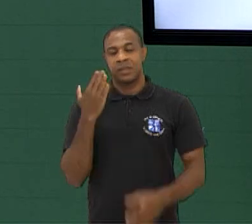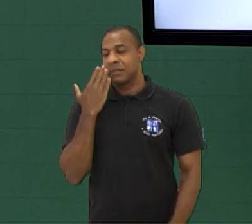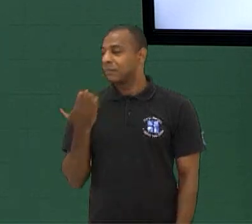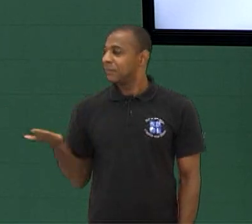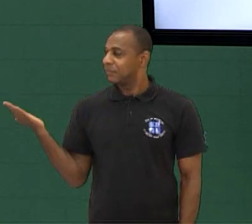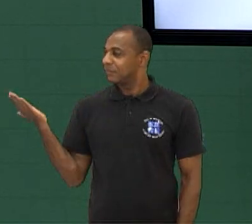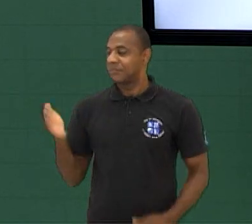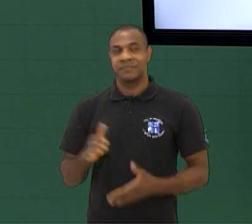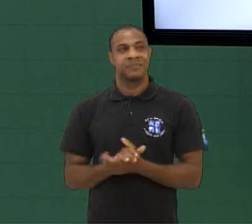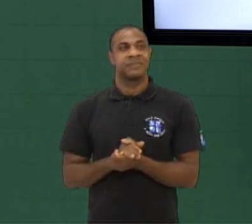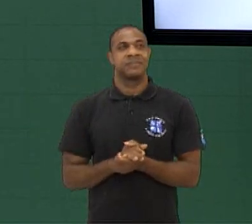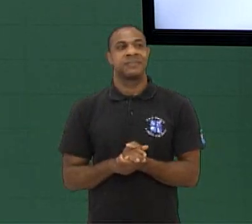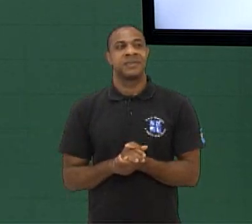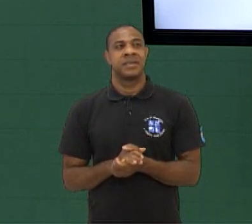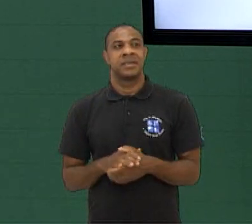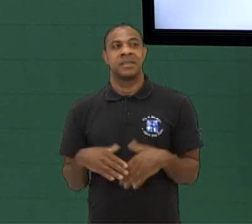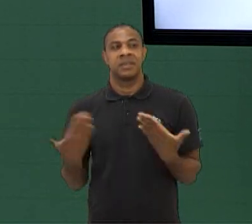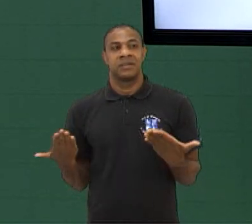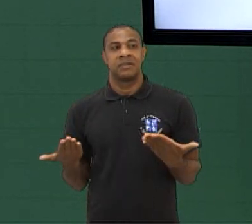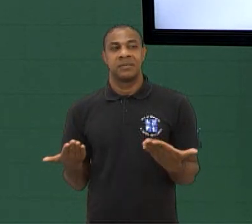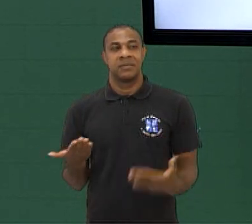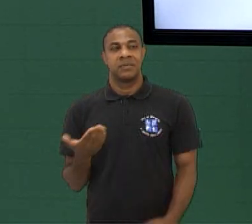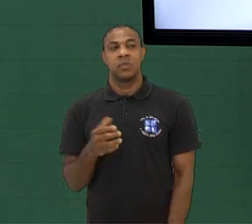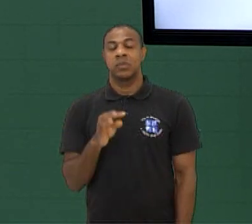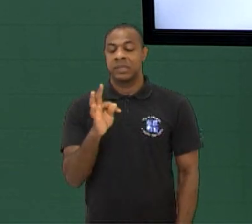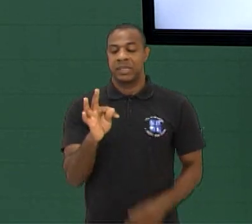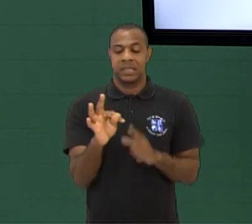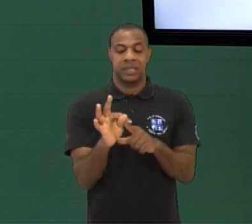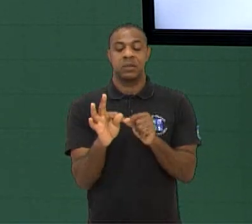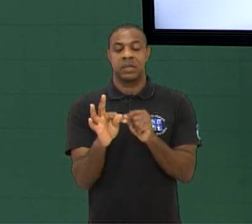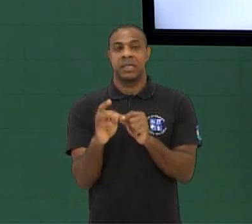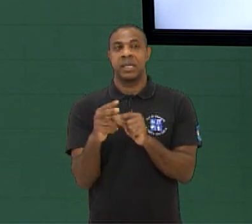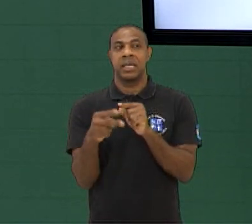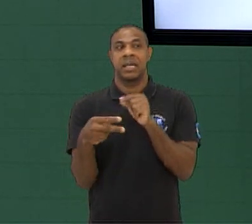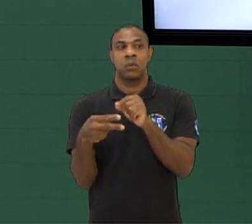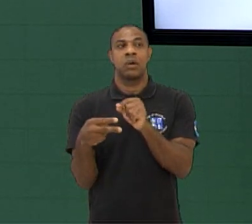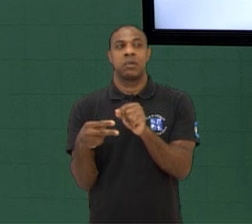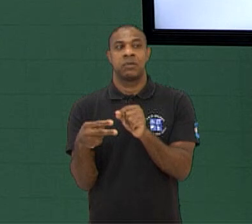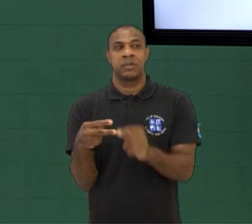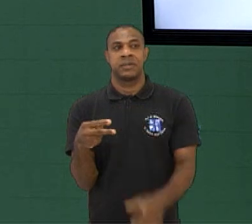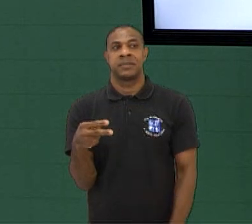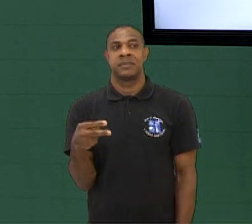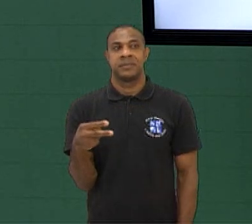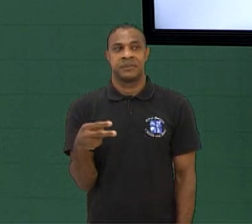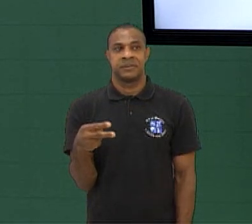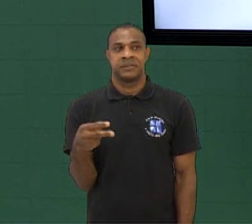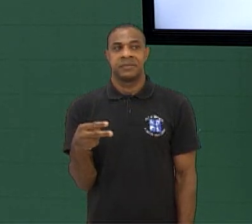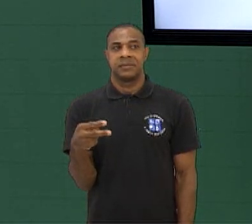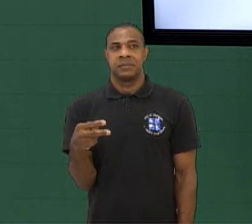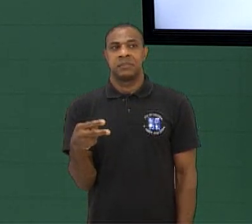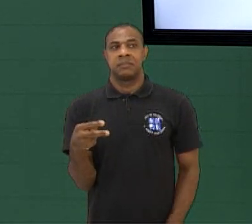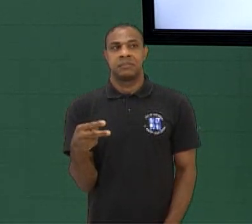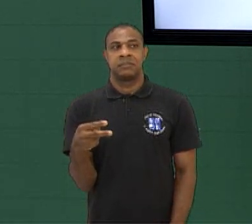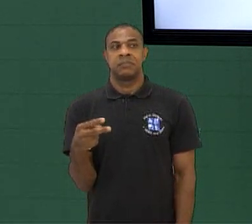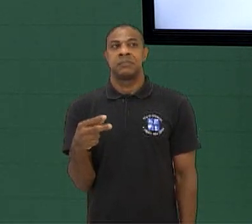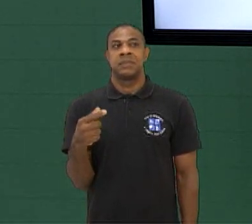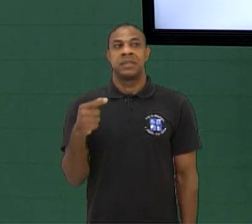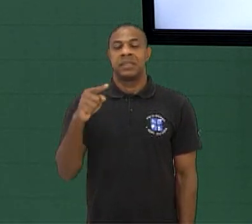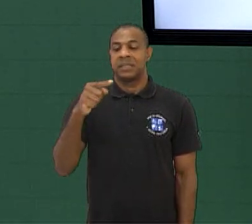está multiplicando, então eu vou dividir. Então, o t é igual. Fiz aqui também, eu sei disso, tá?